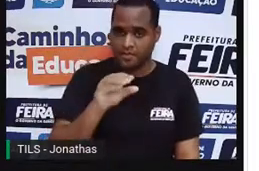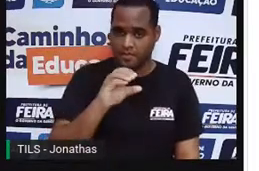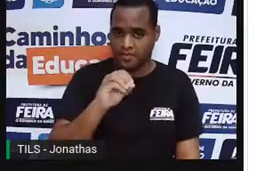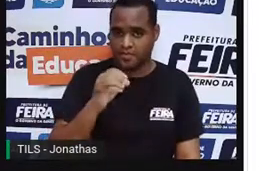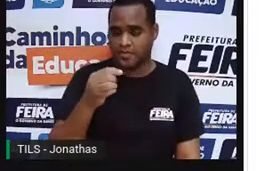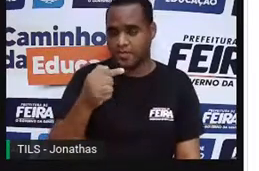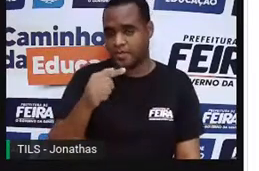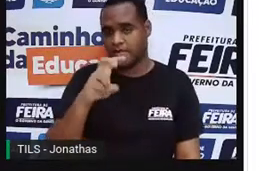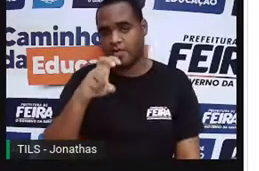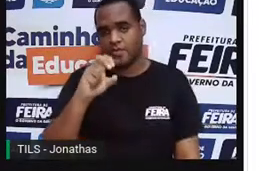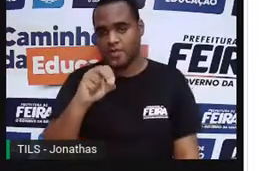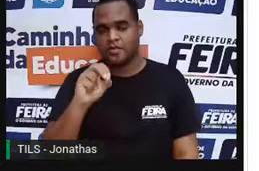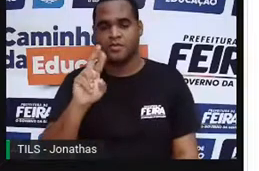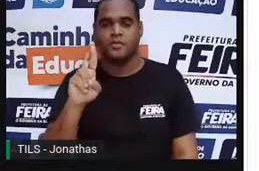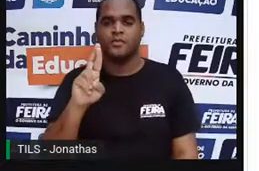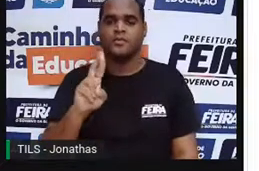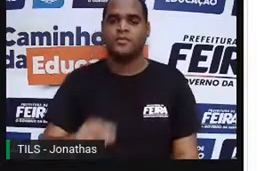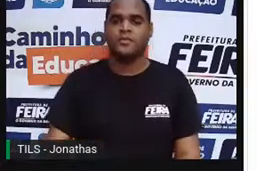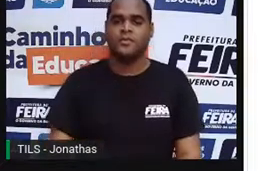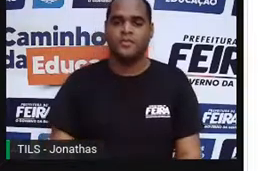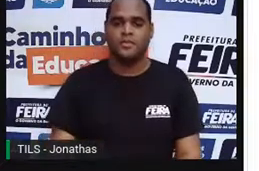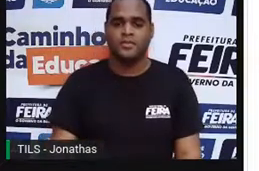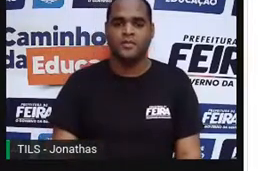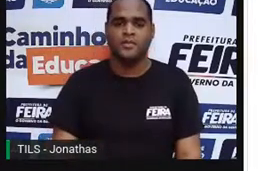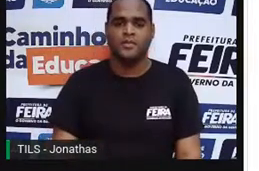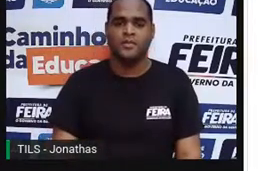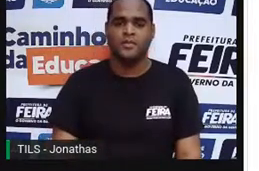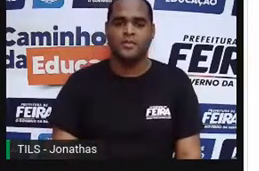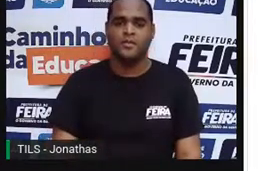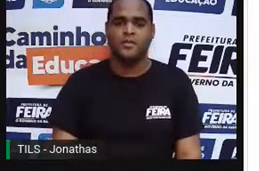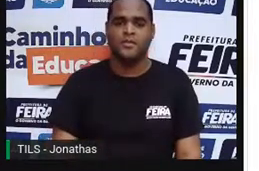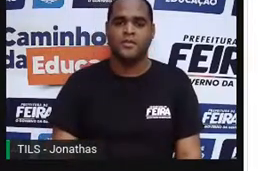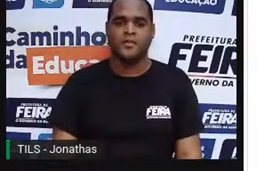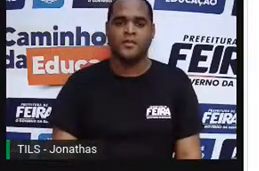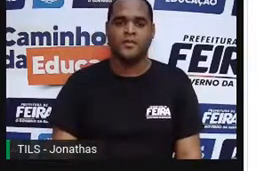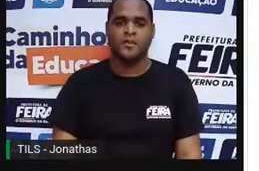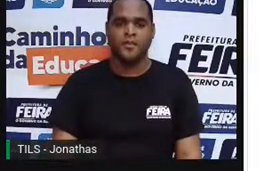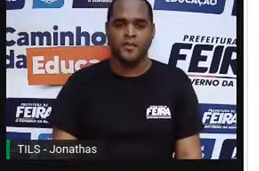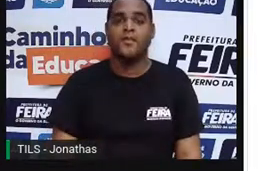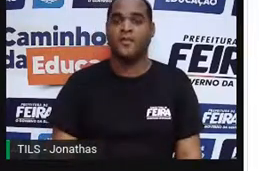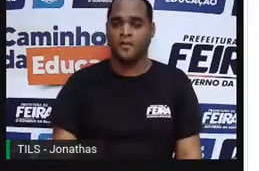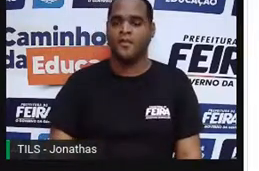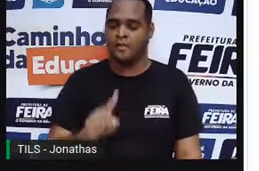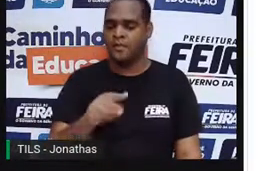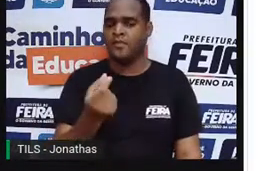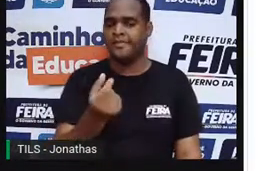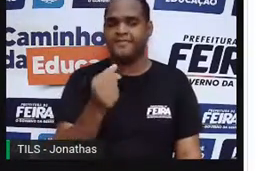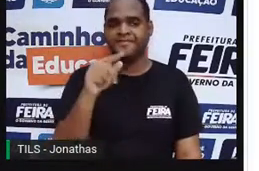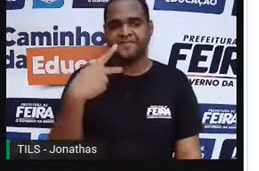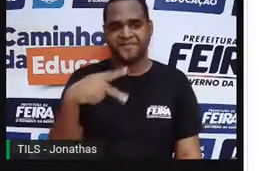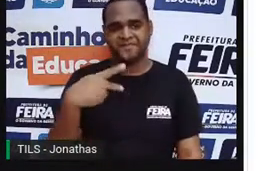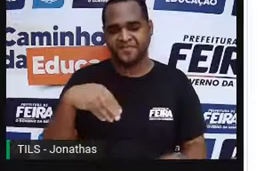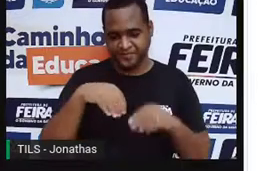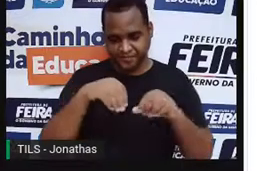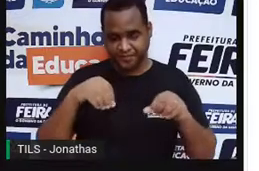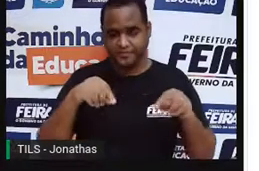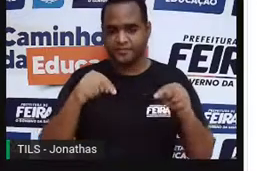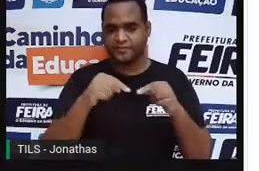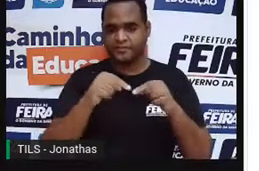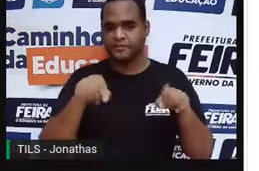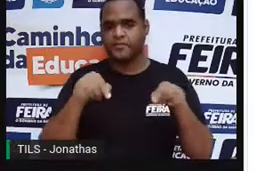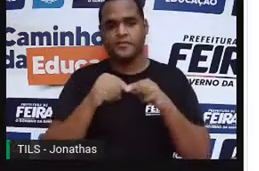27.750 reais Esse é o valor do terreno aí